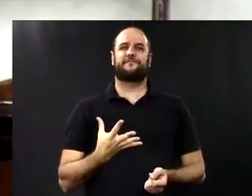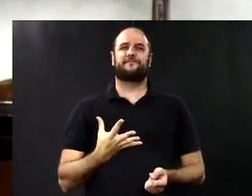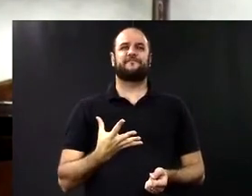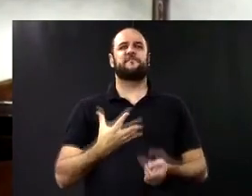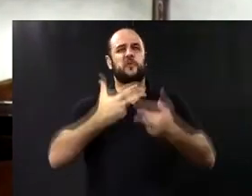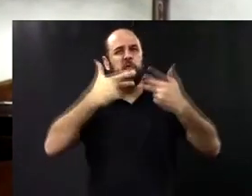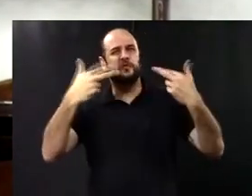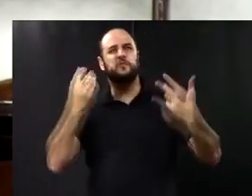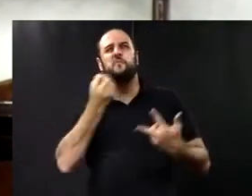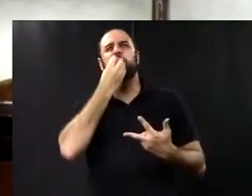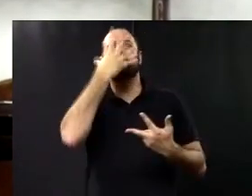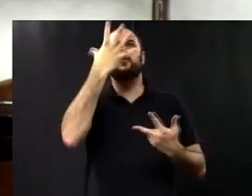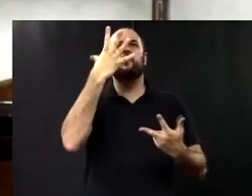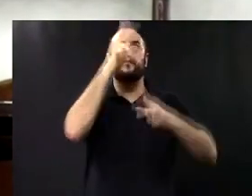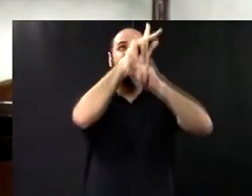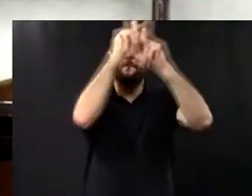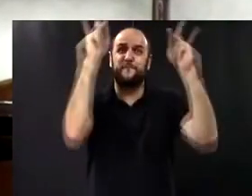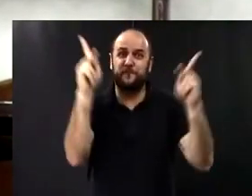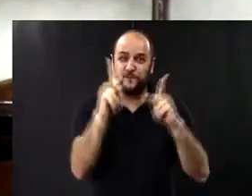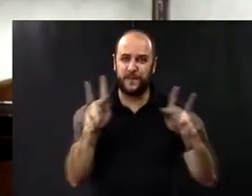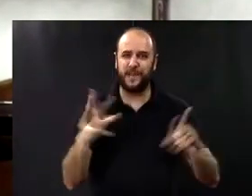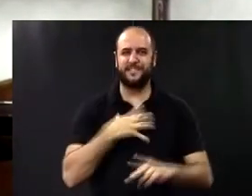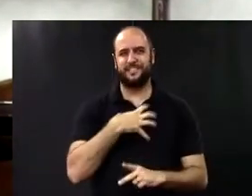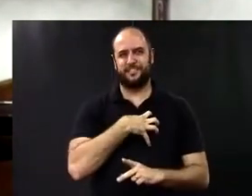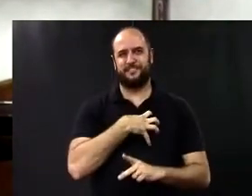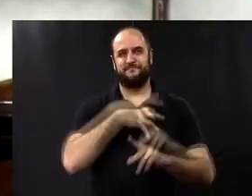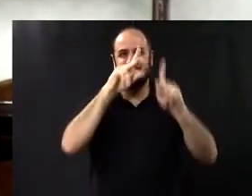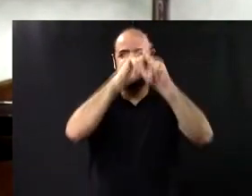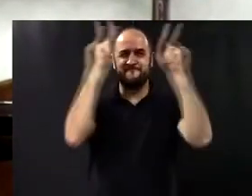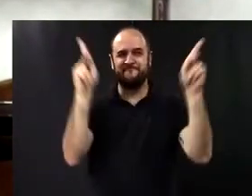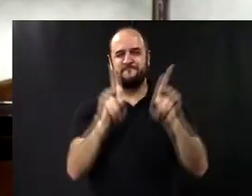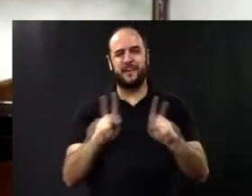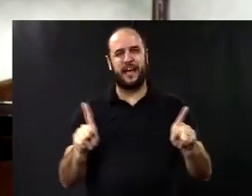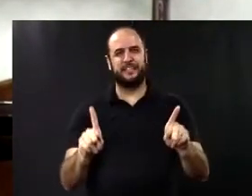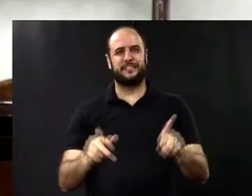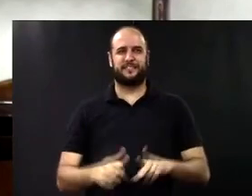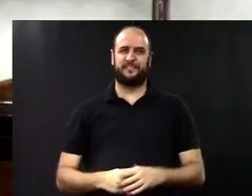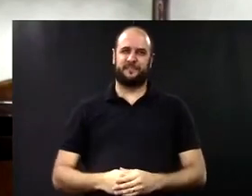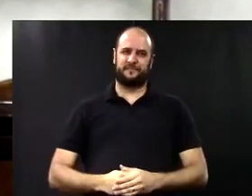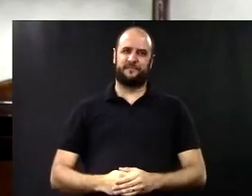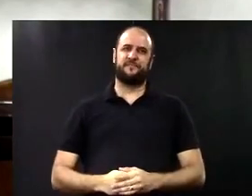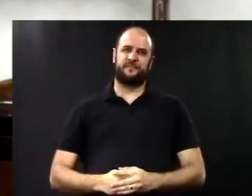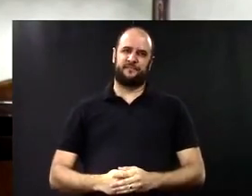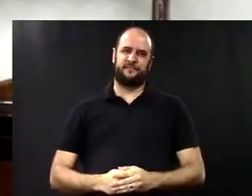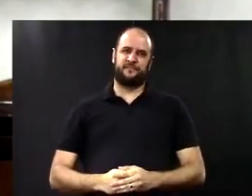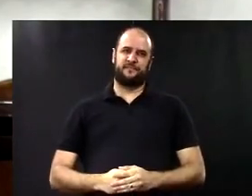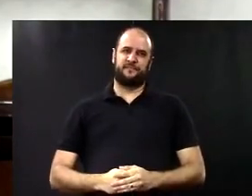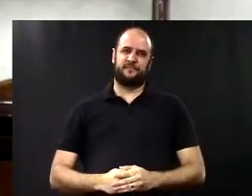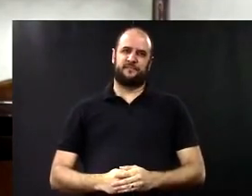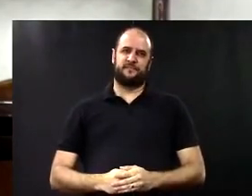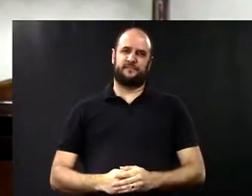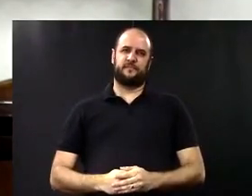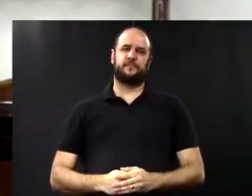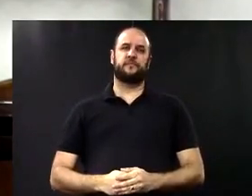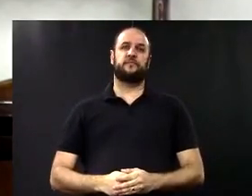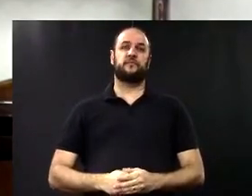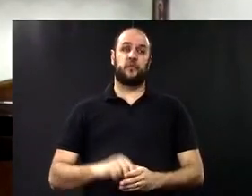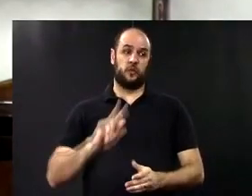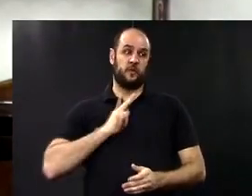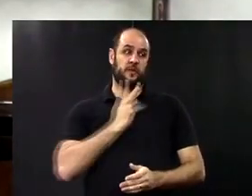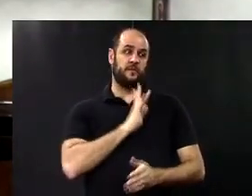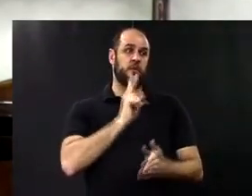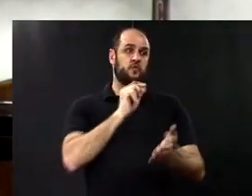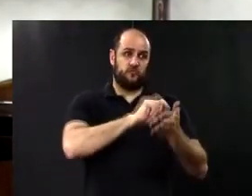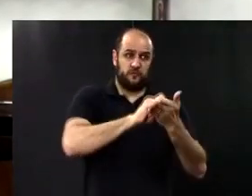Frutos pacíficos, ou seja, paz. O autor contrasta então dizendo